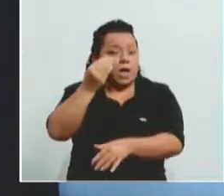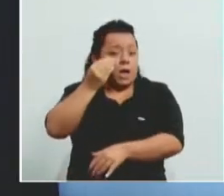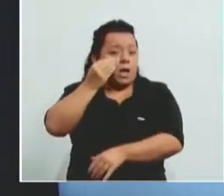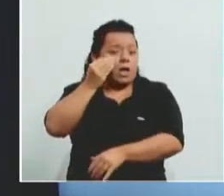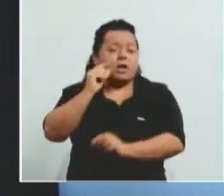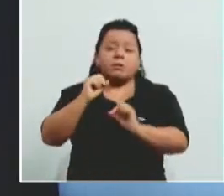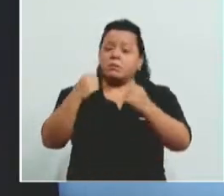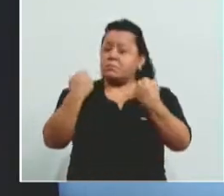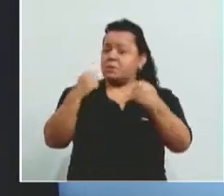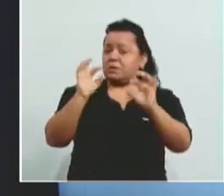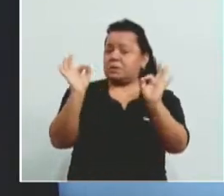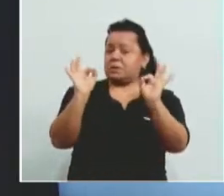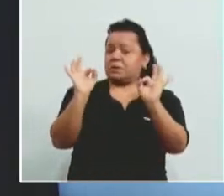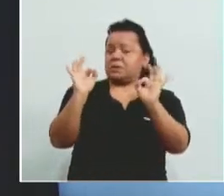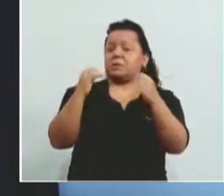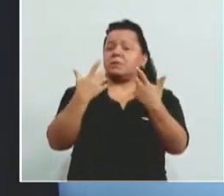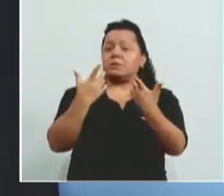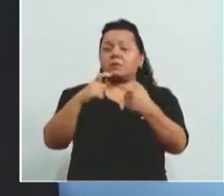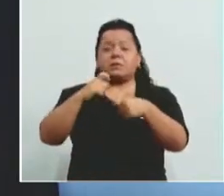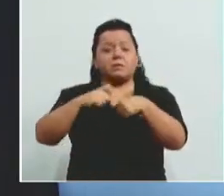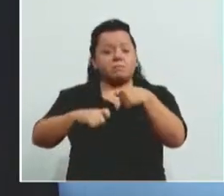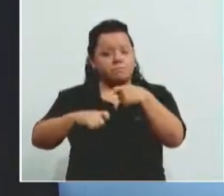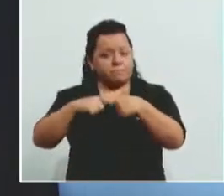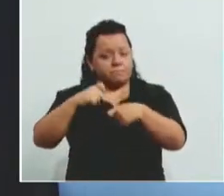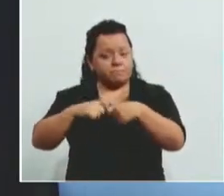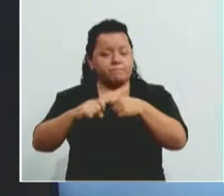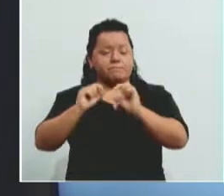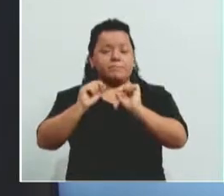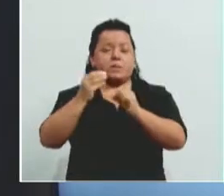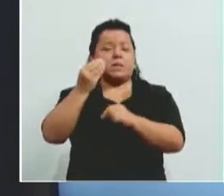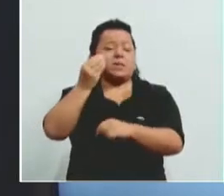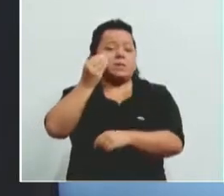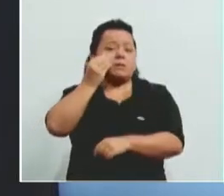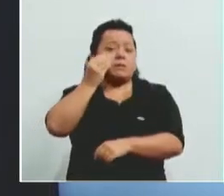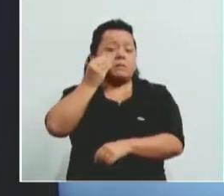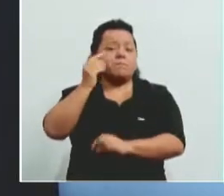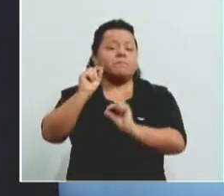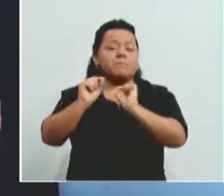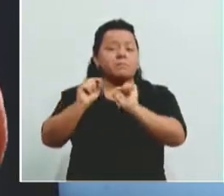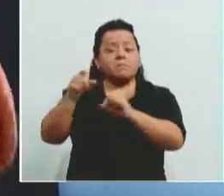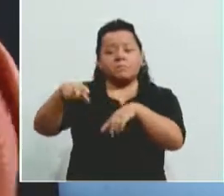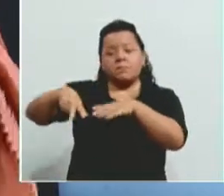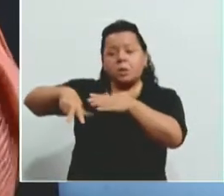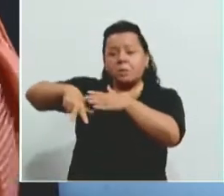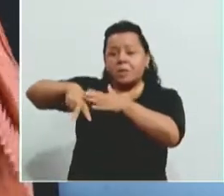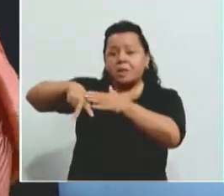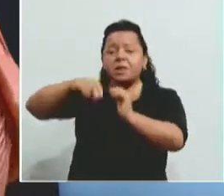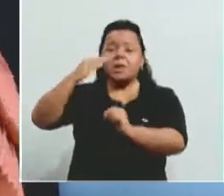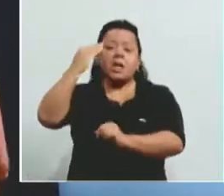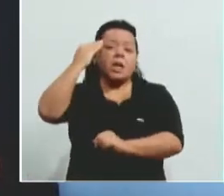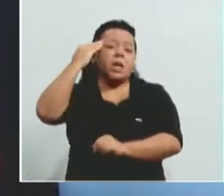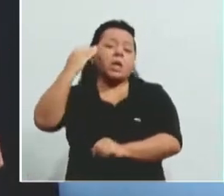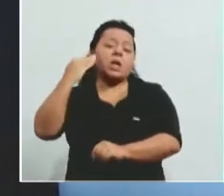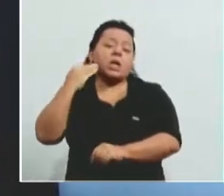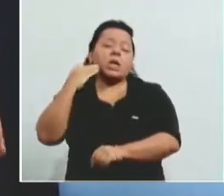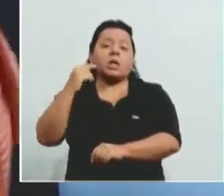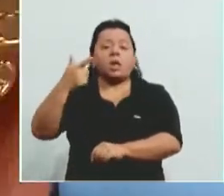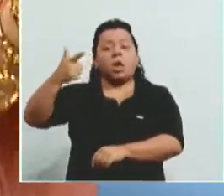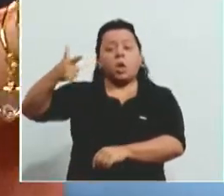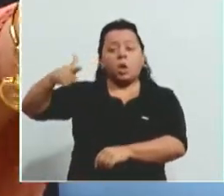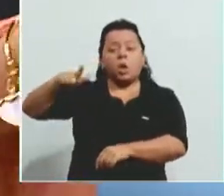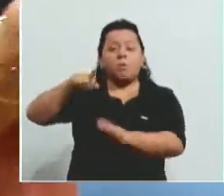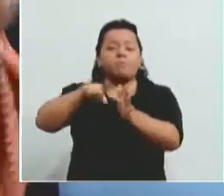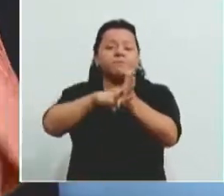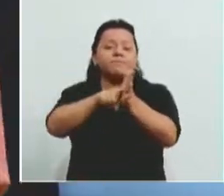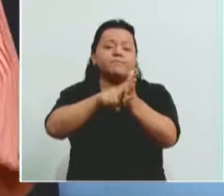ter relação sexual para a gente poder examinar uma paciente adolescente. A gente tem outros mecanismos de exame para